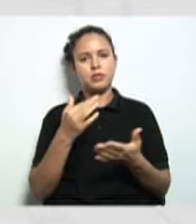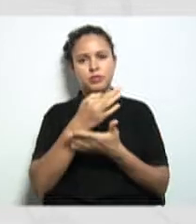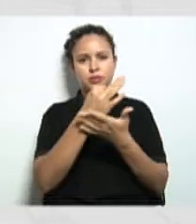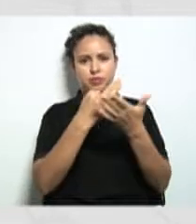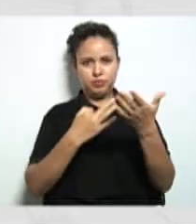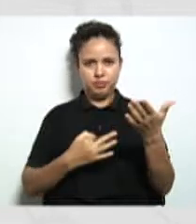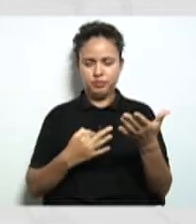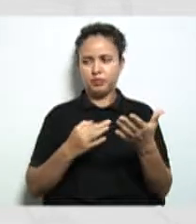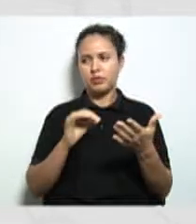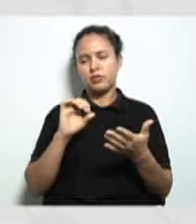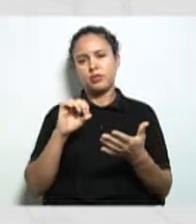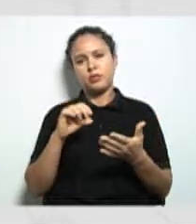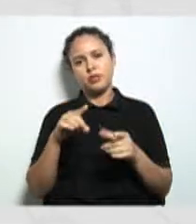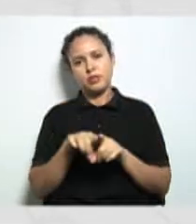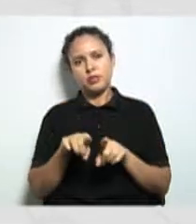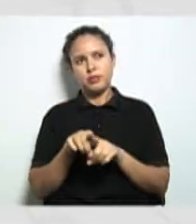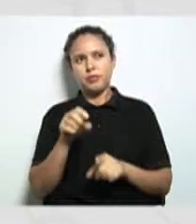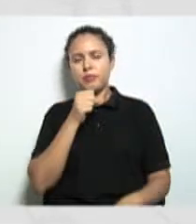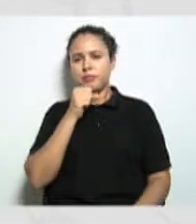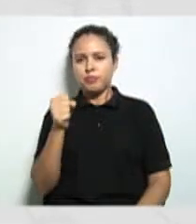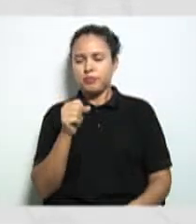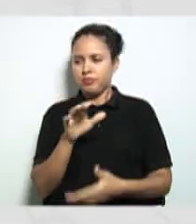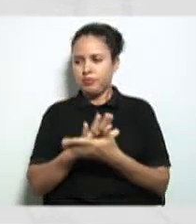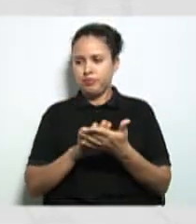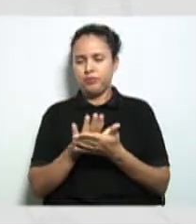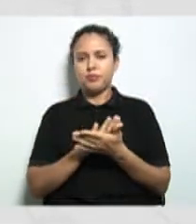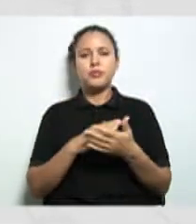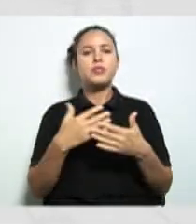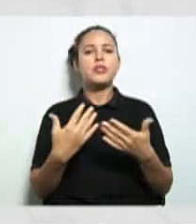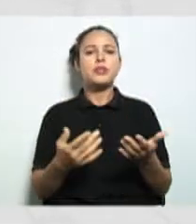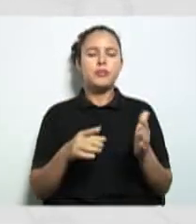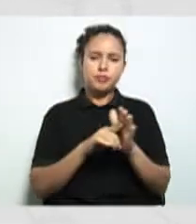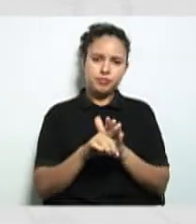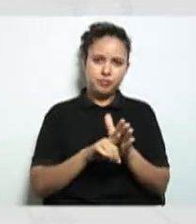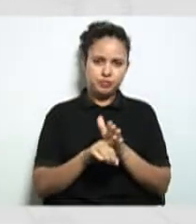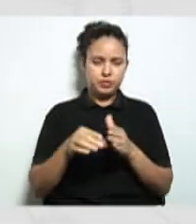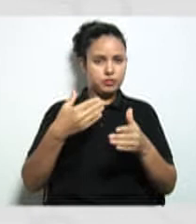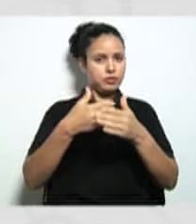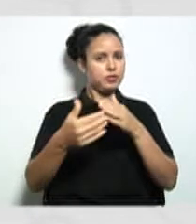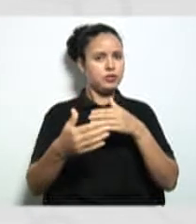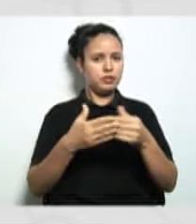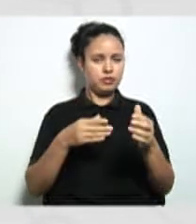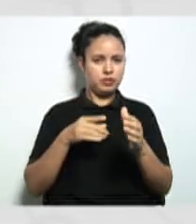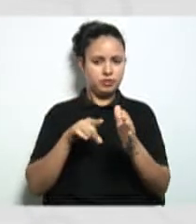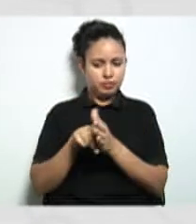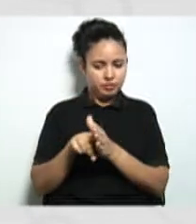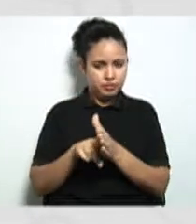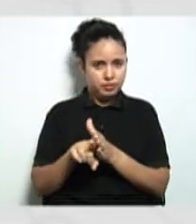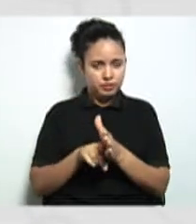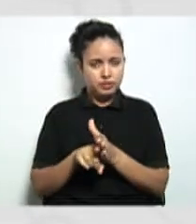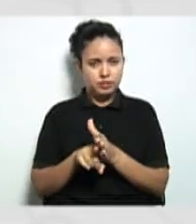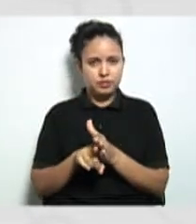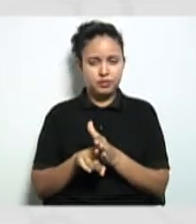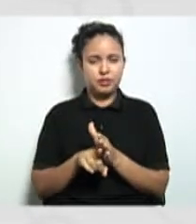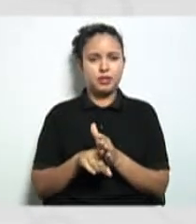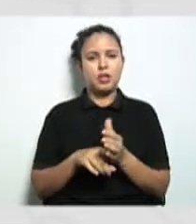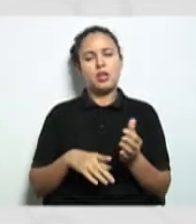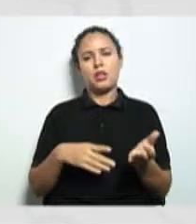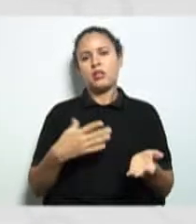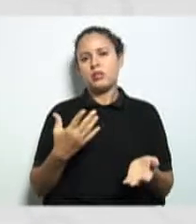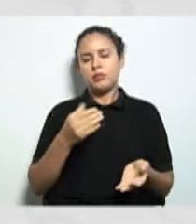uma entrevista. Então, na pesquisa, a mesma coisa. Qualquer ato ou efeito de pesquisar, pesquisei o preço de uma